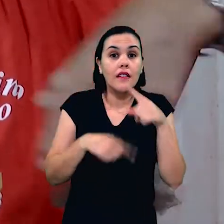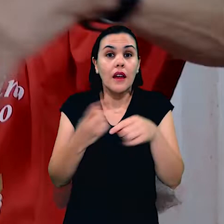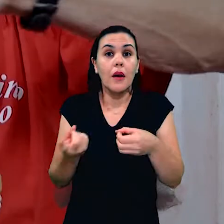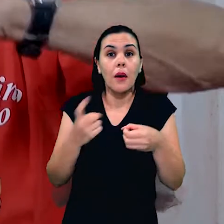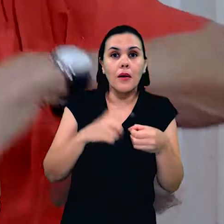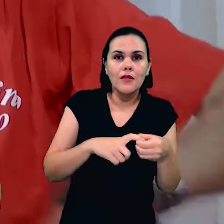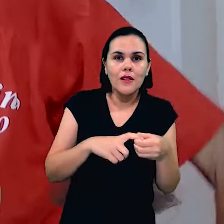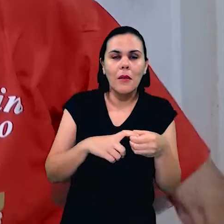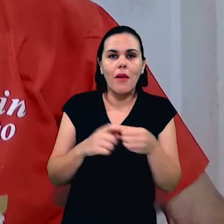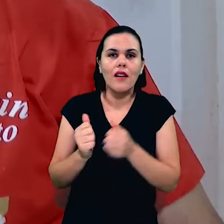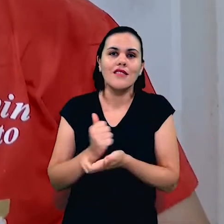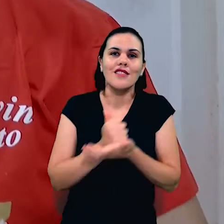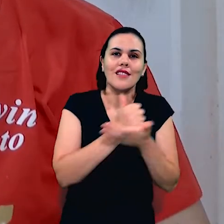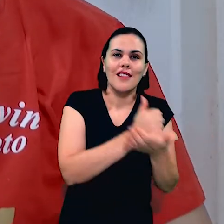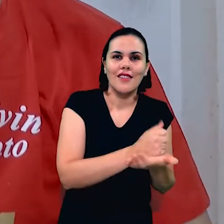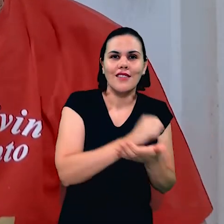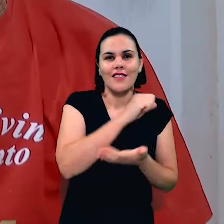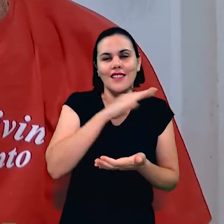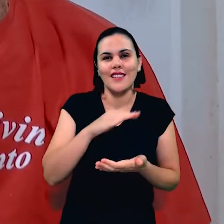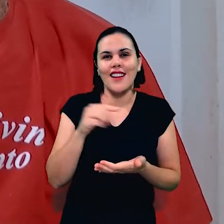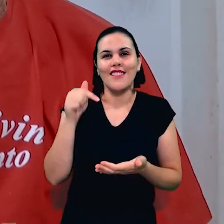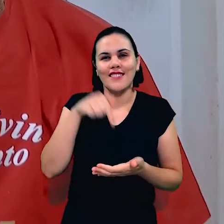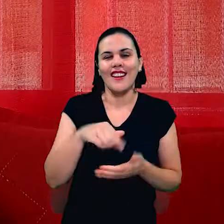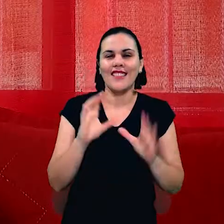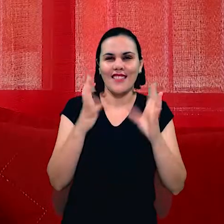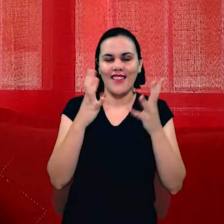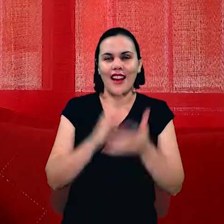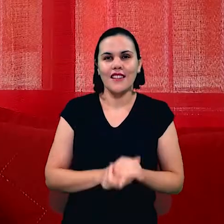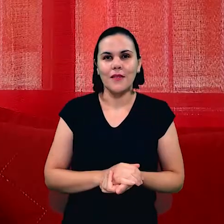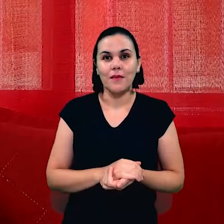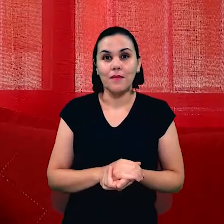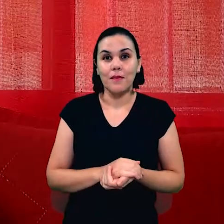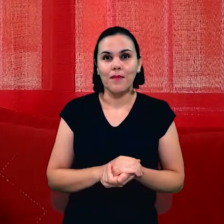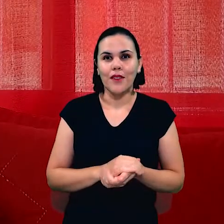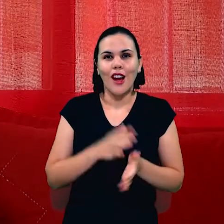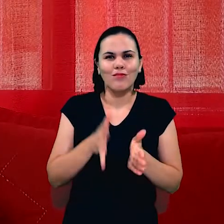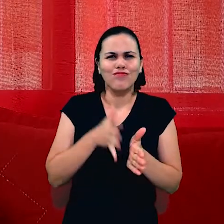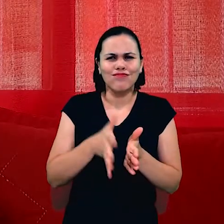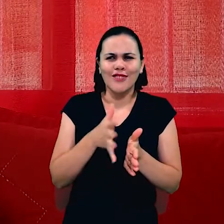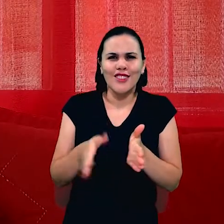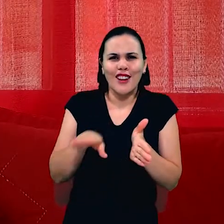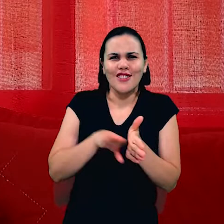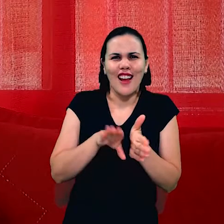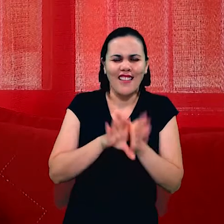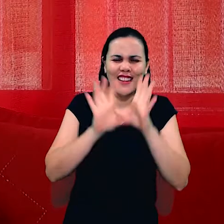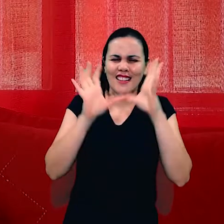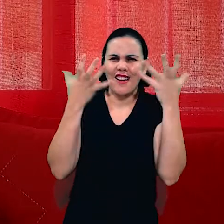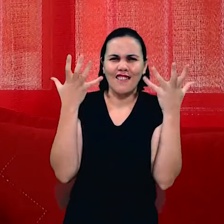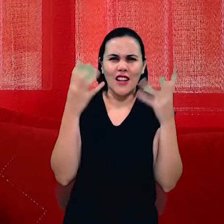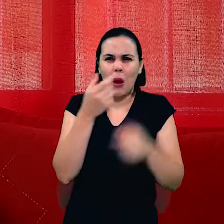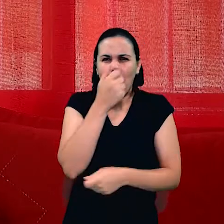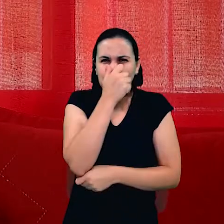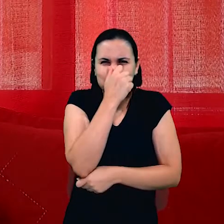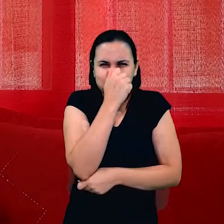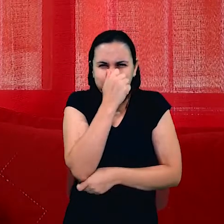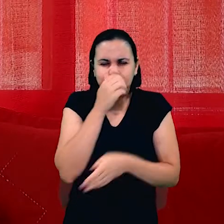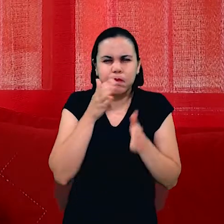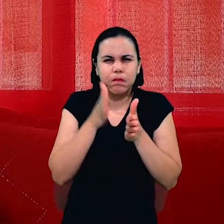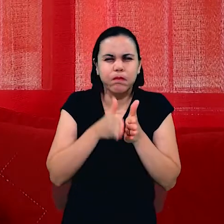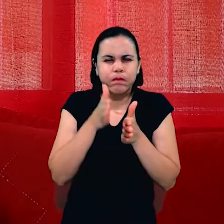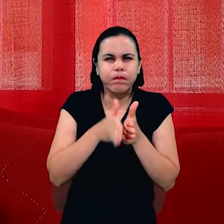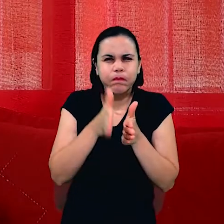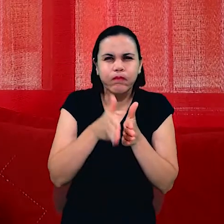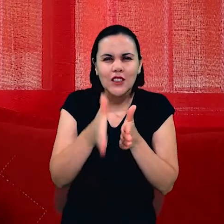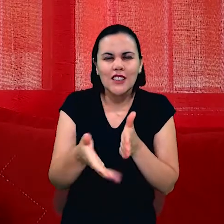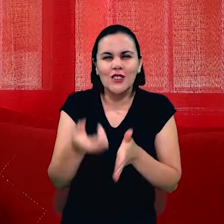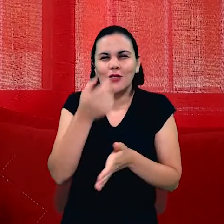ele e voltava e levava para Santos. Tudo na festa divina aí também. O trem vinha lotado quando era a festa do Divino, o trem vinha